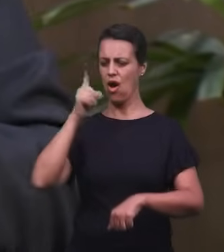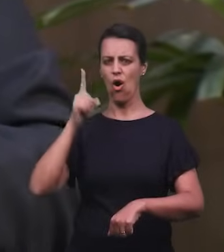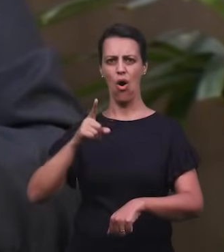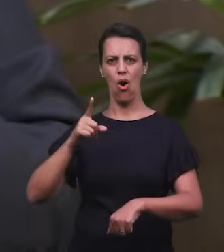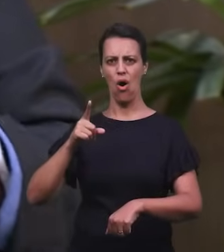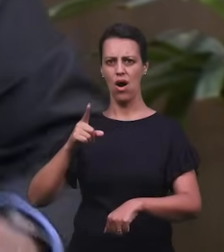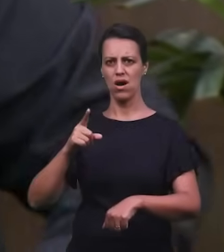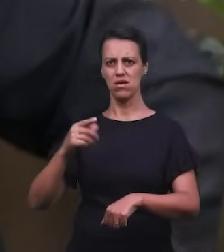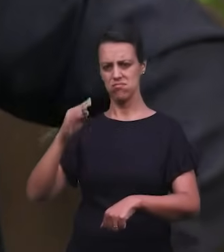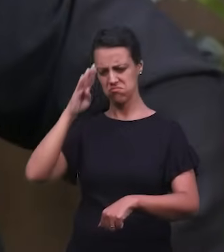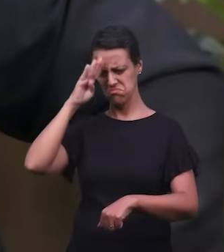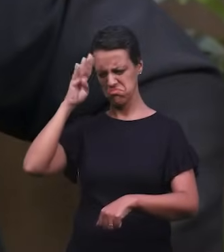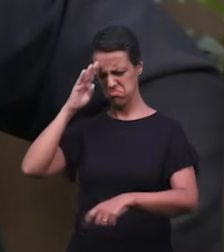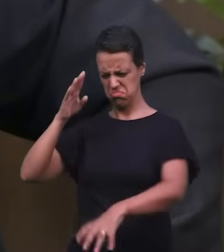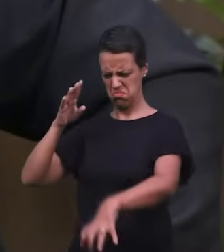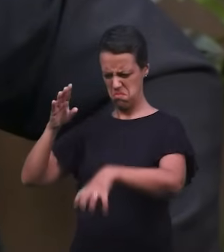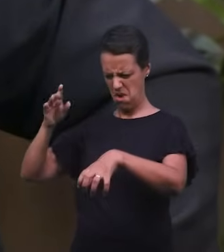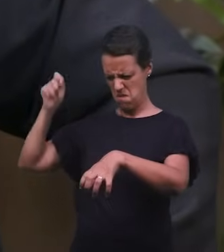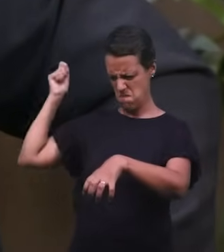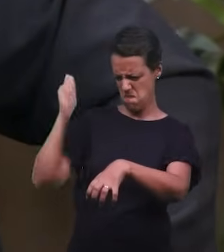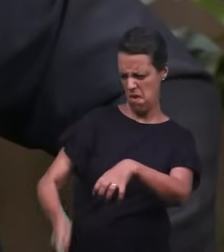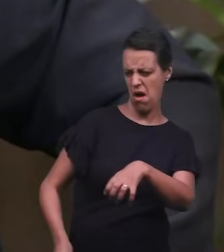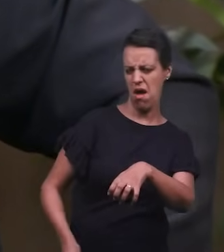ali, movido pela emoção, né?